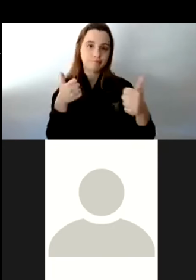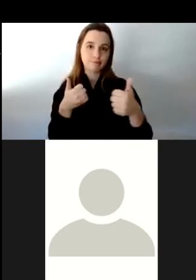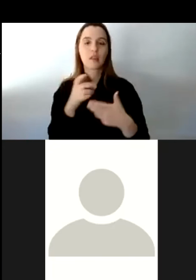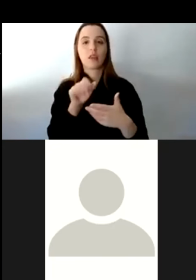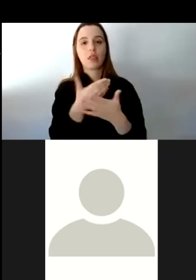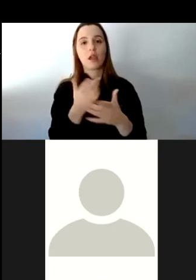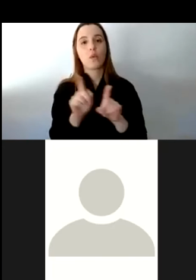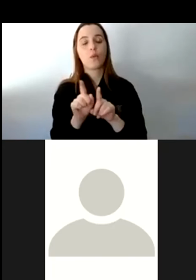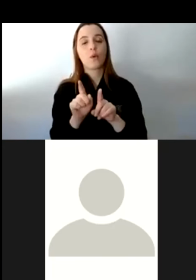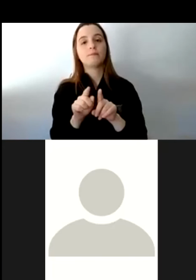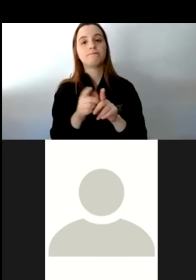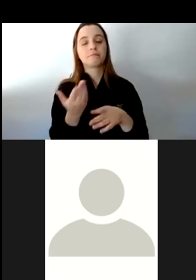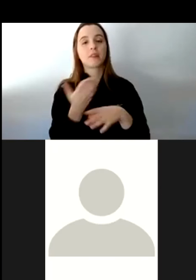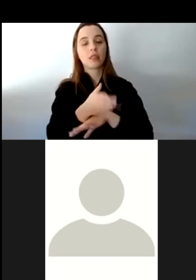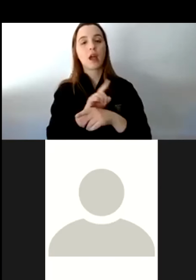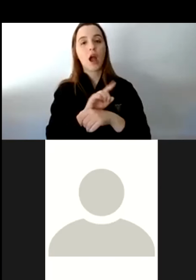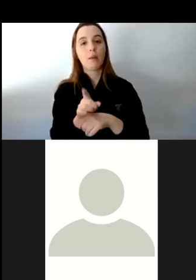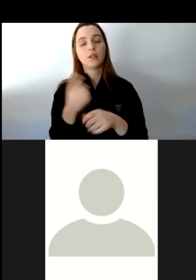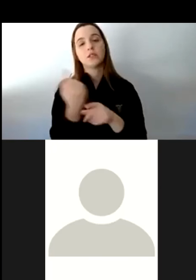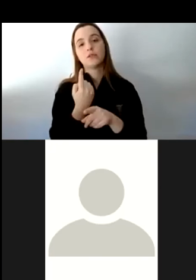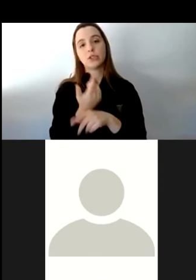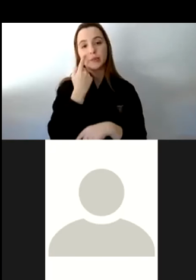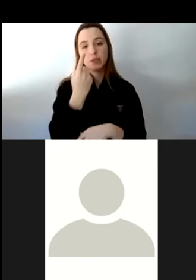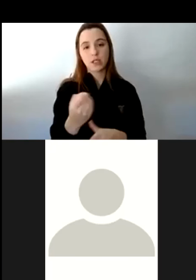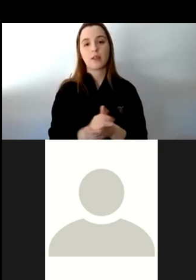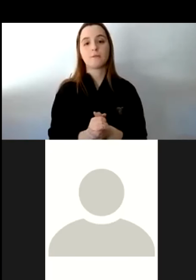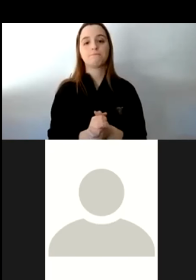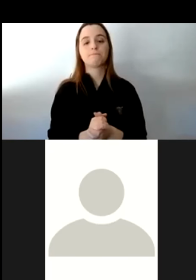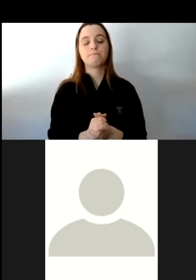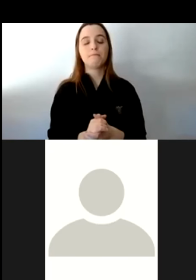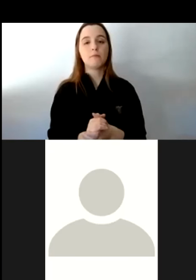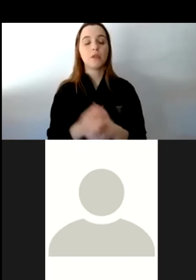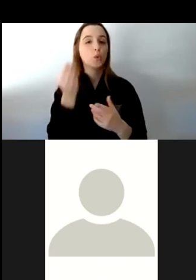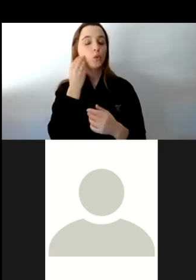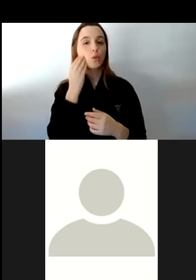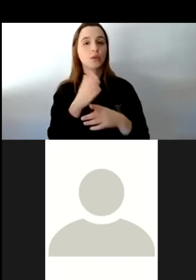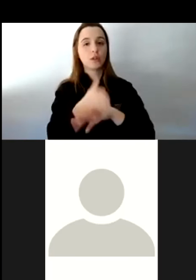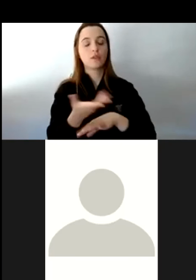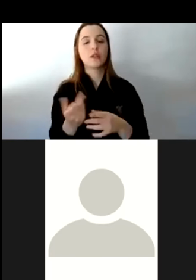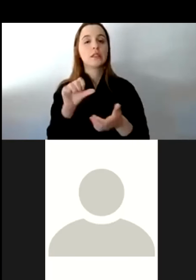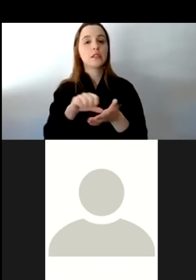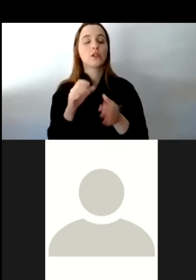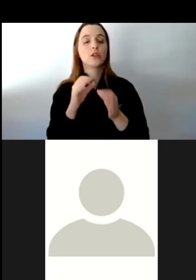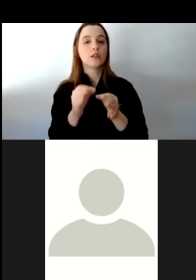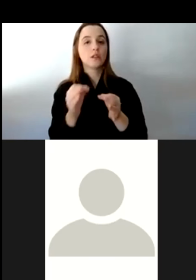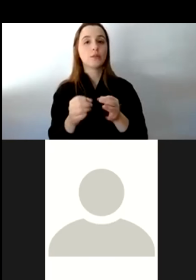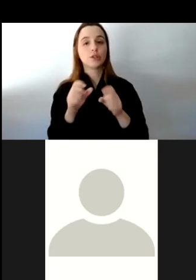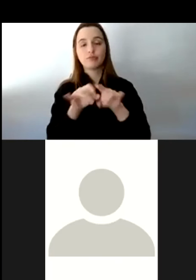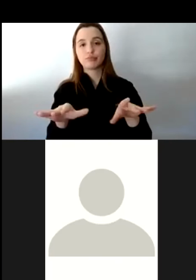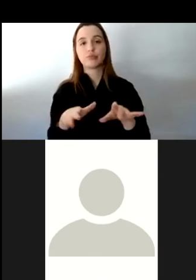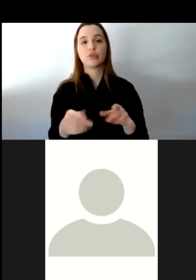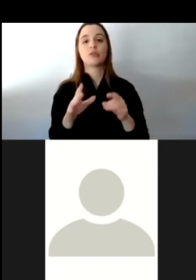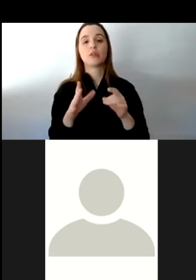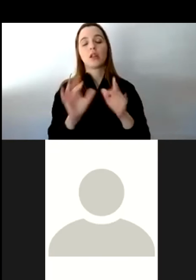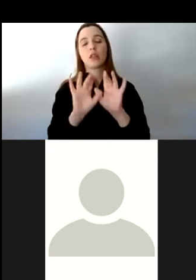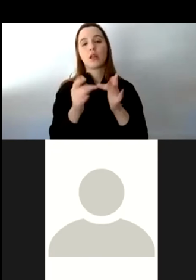mais rápido acesso de serviços especializados, pela divulgação de centros de tratamento no portal da